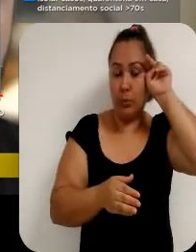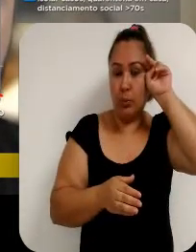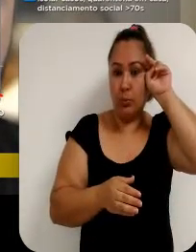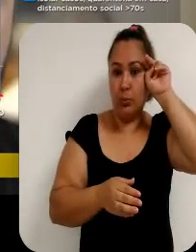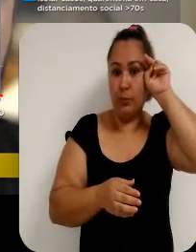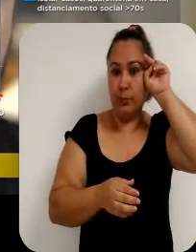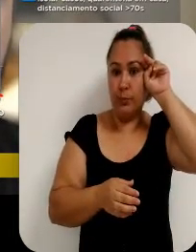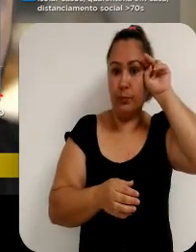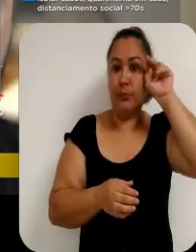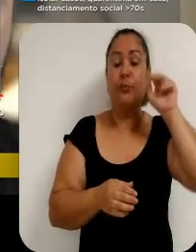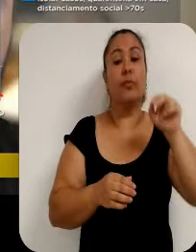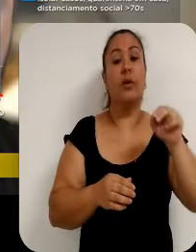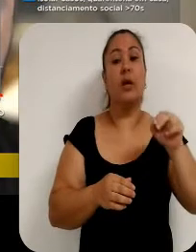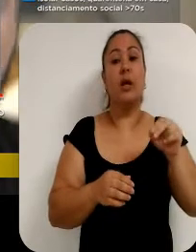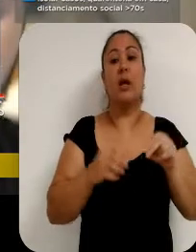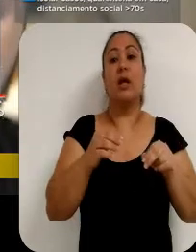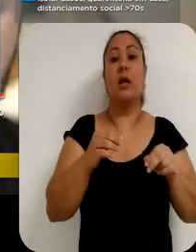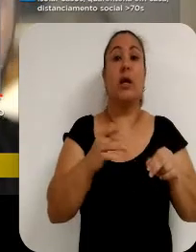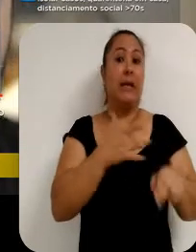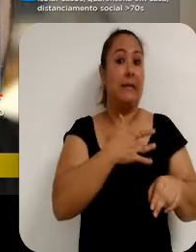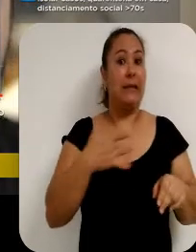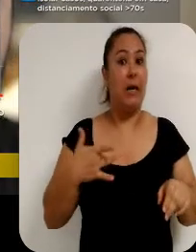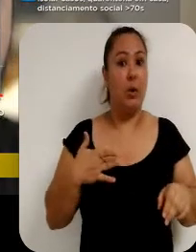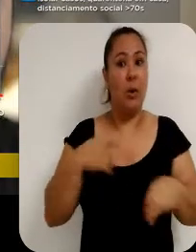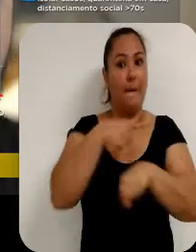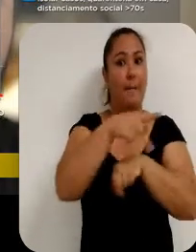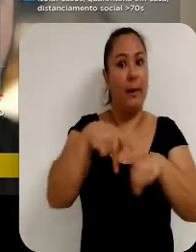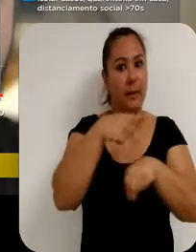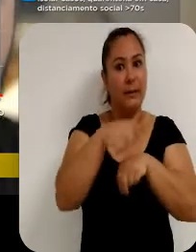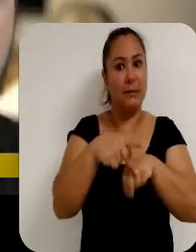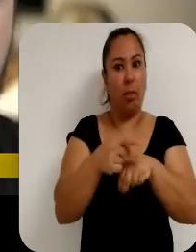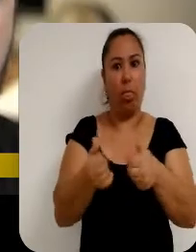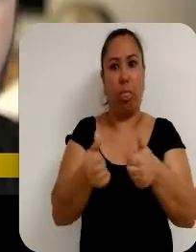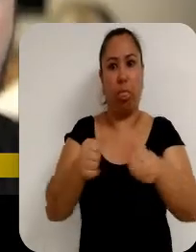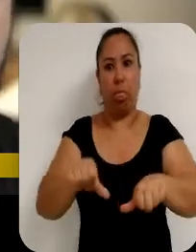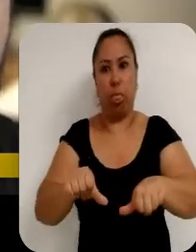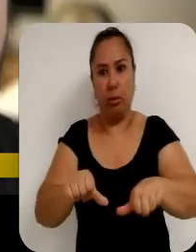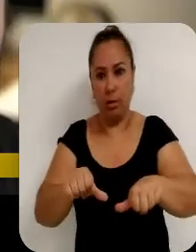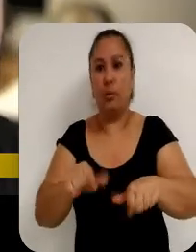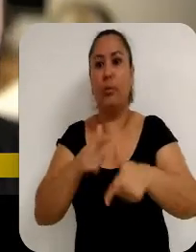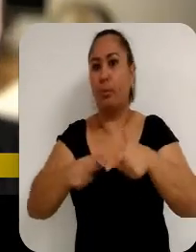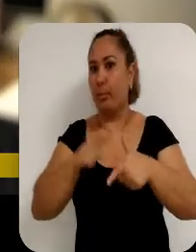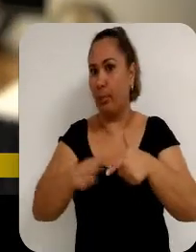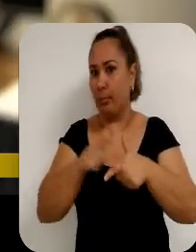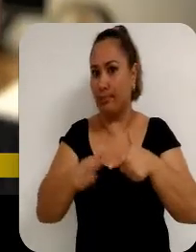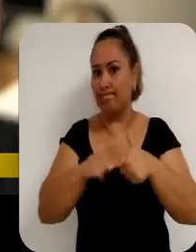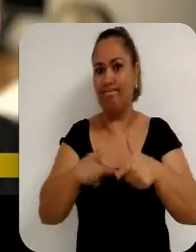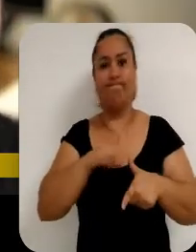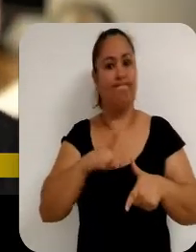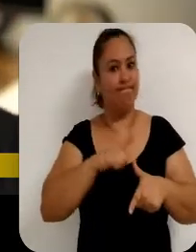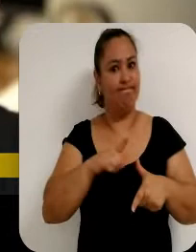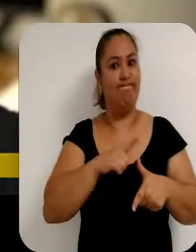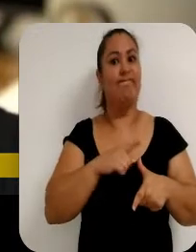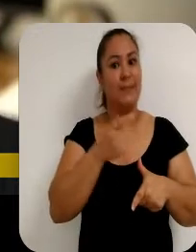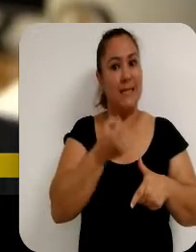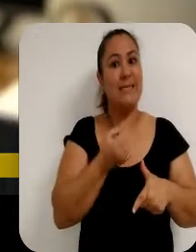saúde do país entra em colapso. Isso provavelmente indica que eles estão trabalhando com esses números e que os países todos estão